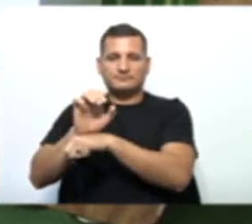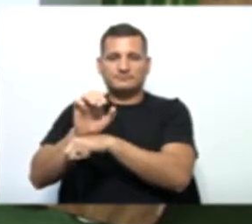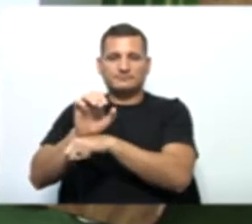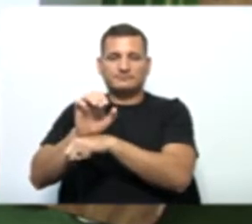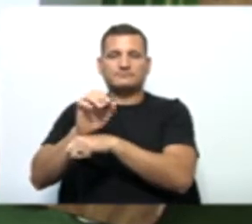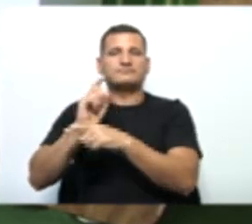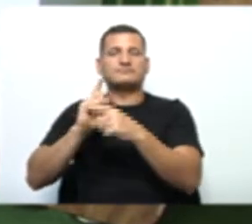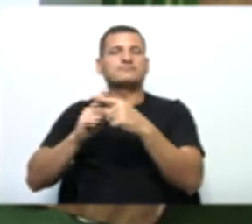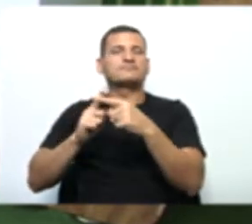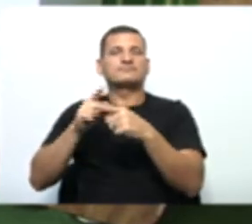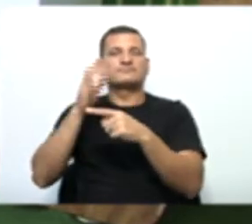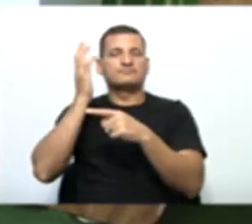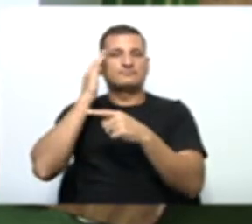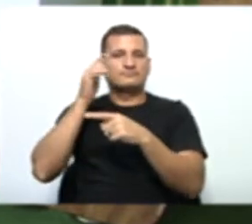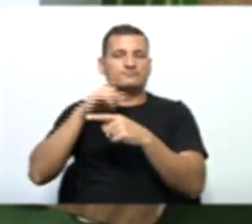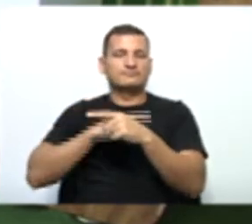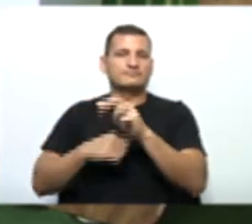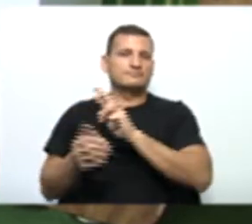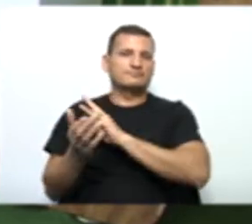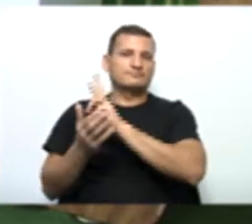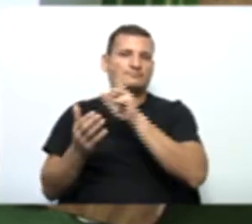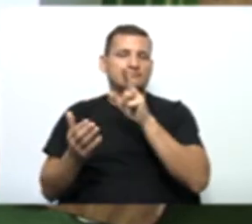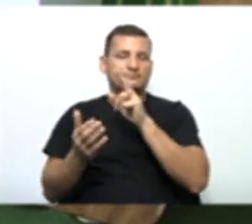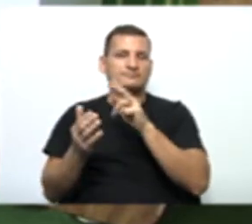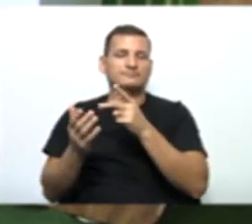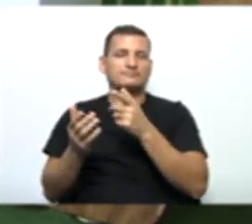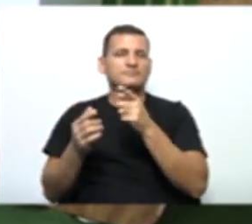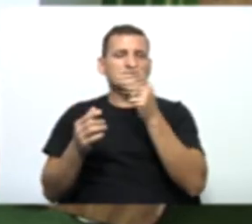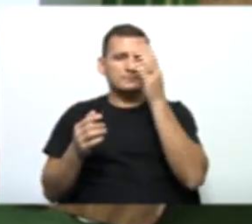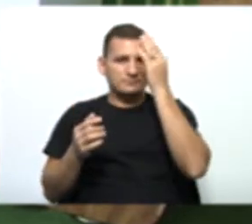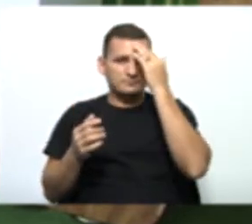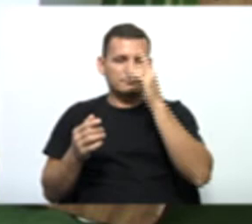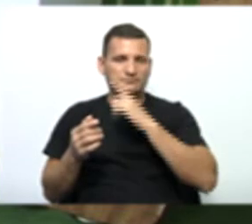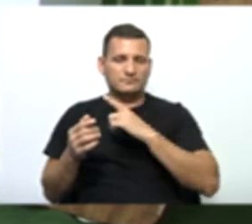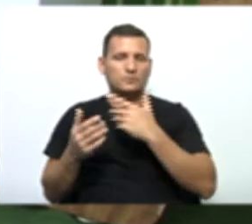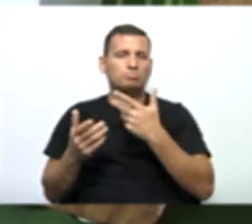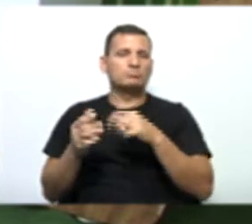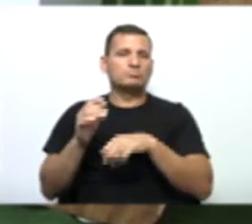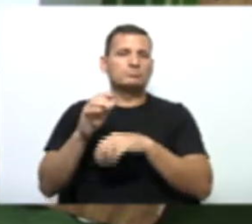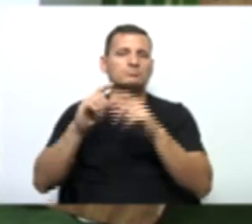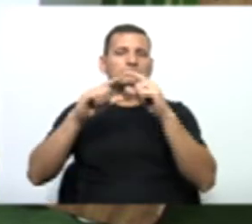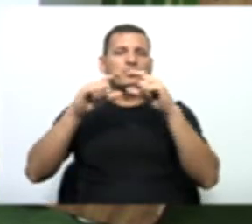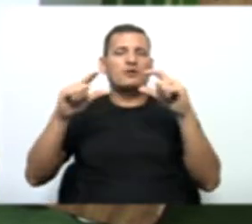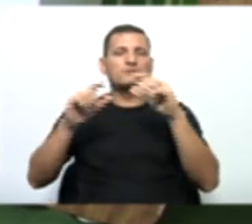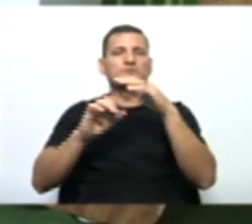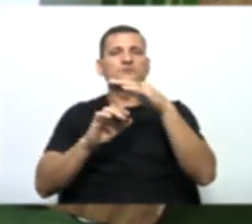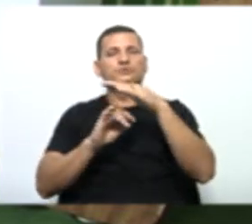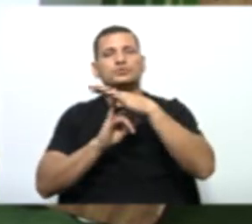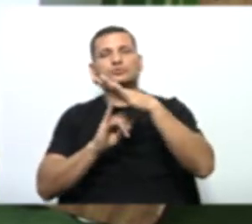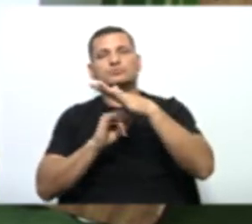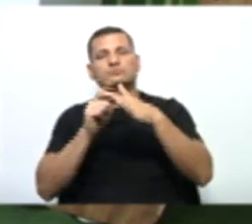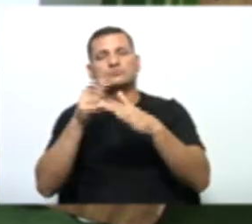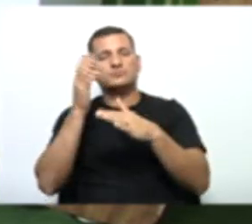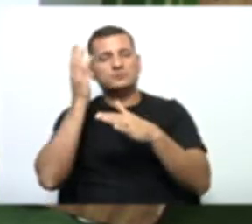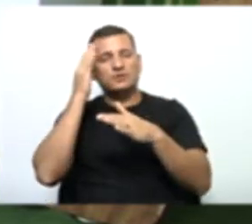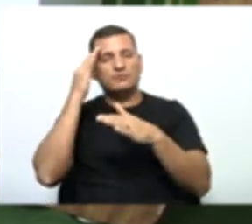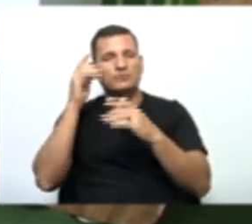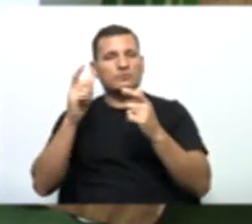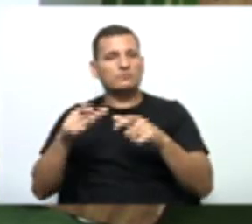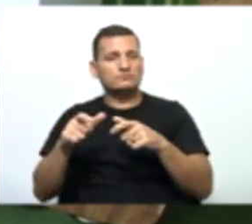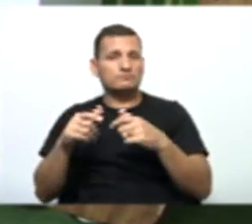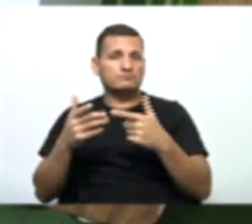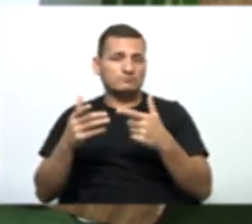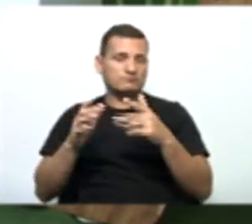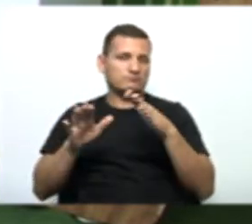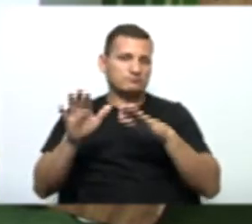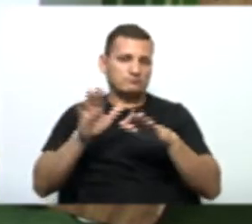vários institutos. Se ficasse aqui só o Instituto Federal, você saberia de onde ele é? Essa é um outro